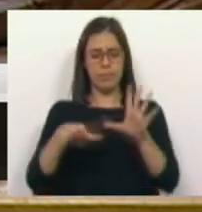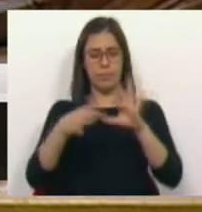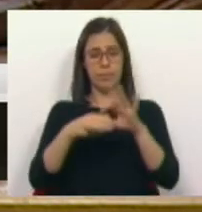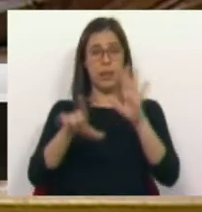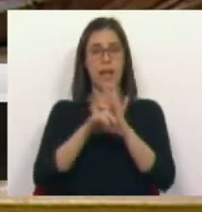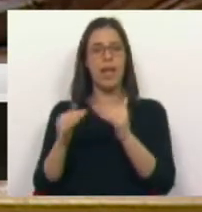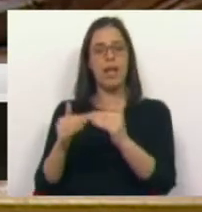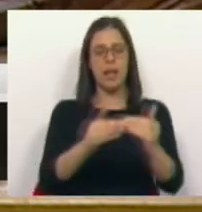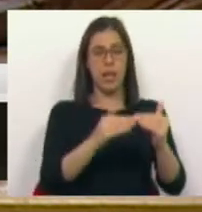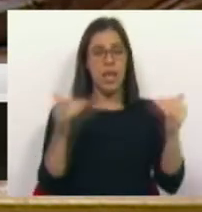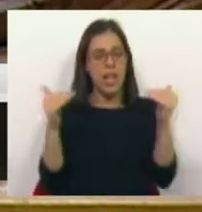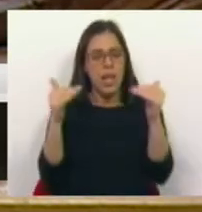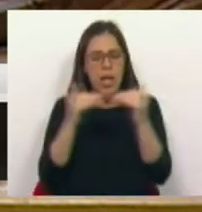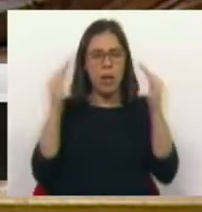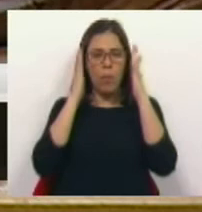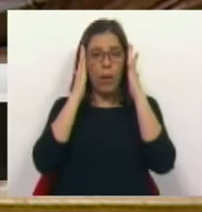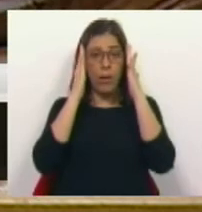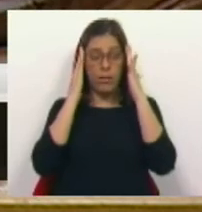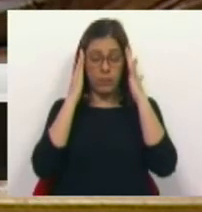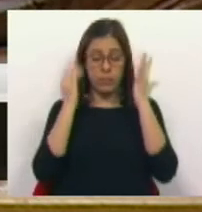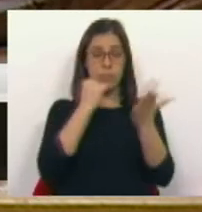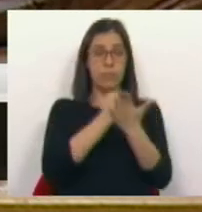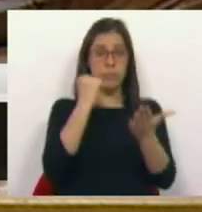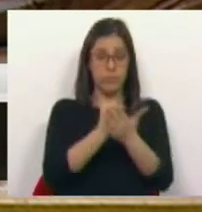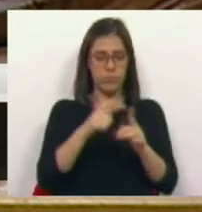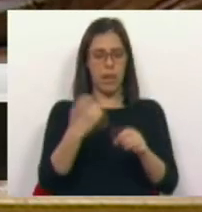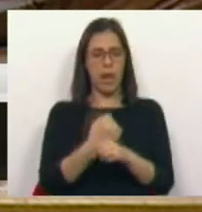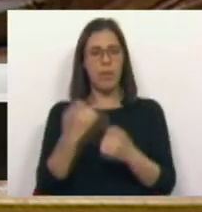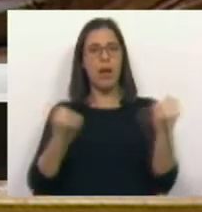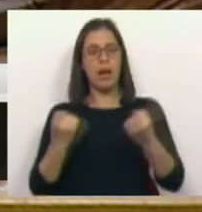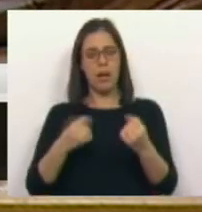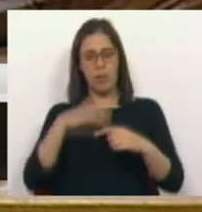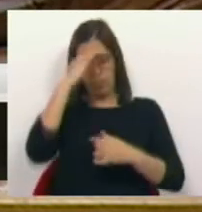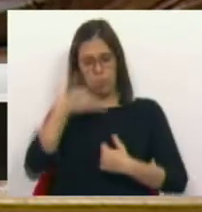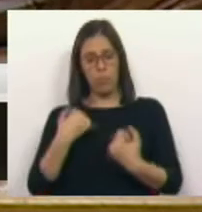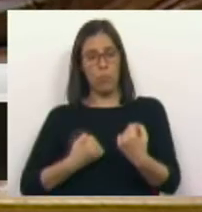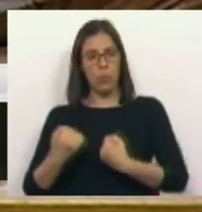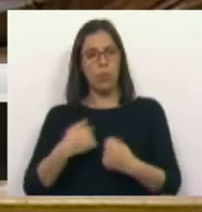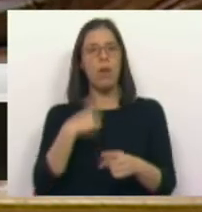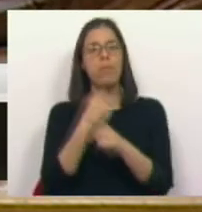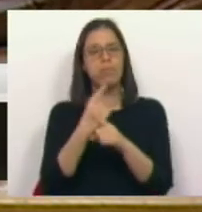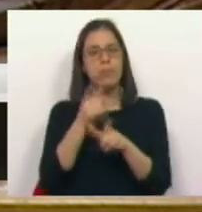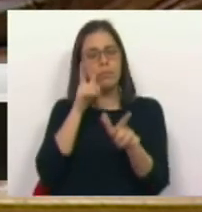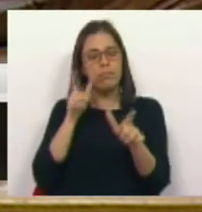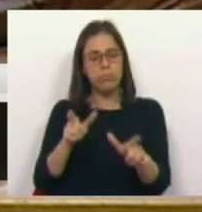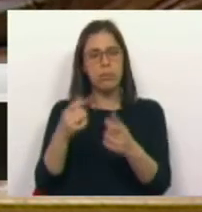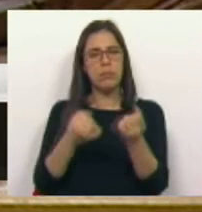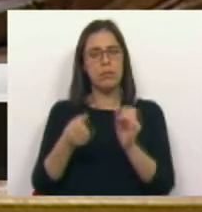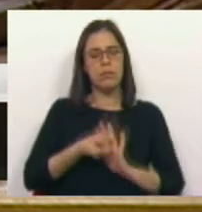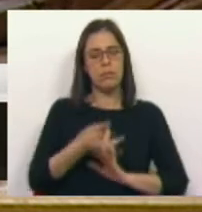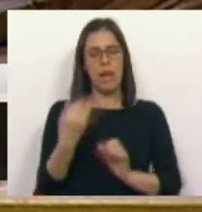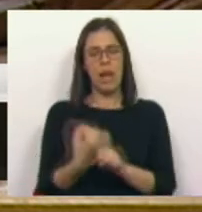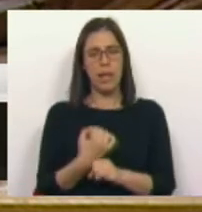legal equitativo no que se refere a licenciamentos da atividade de veículos e de motoristas, assim como a contingentação de veículos